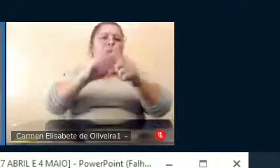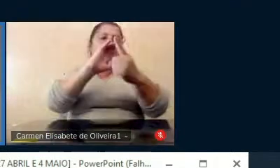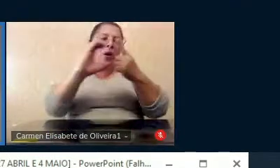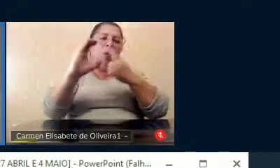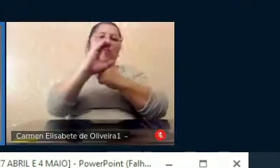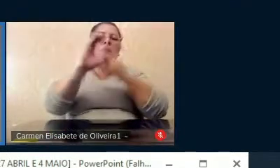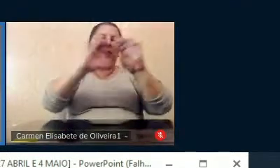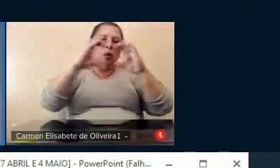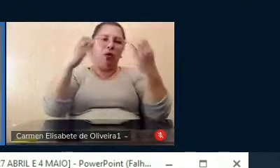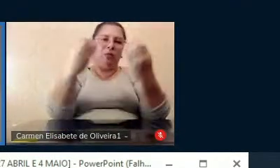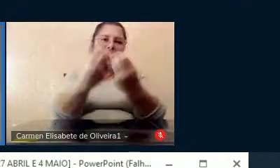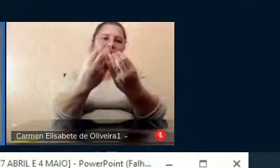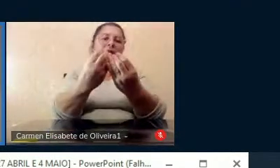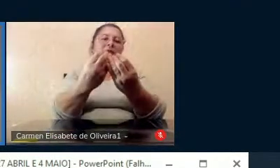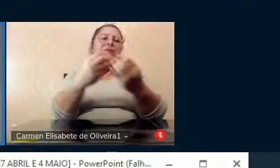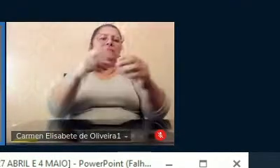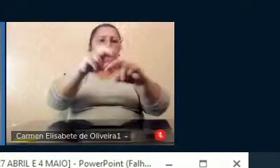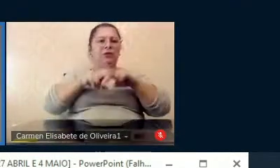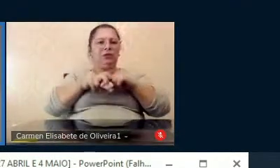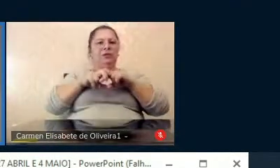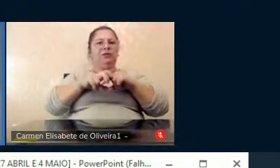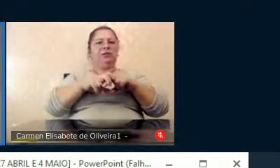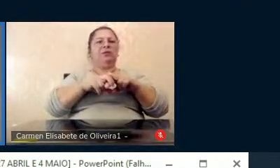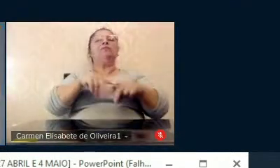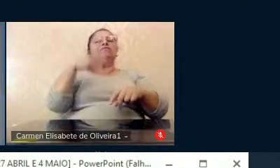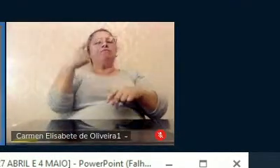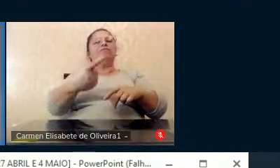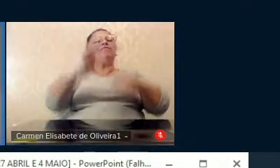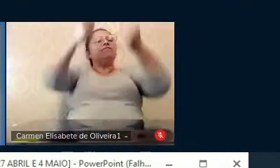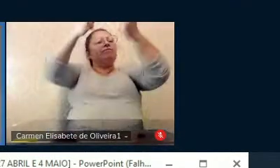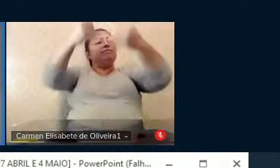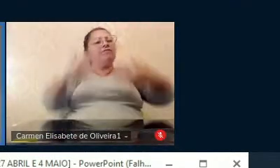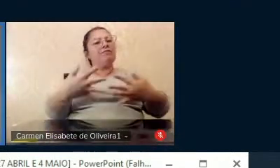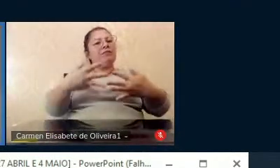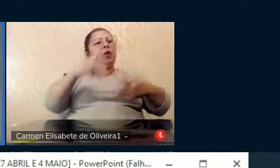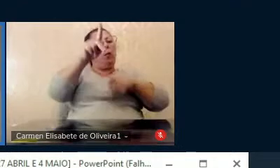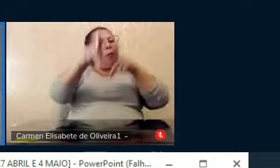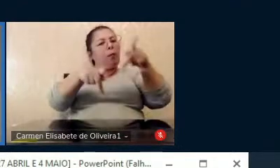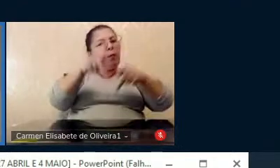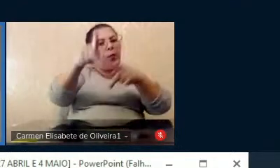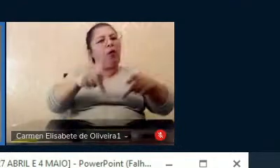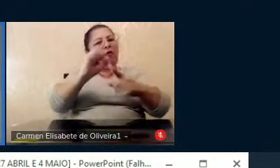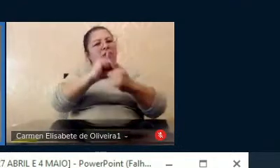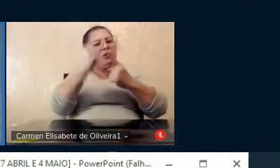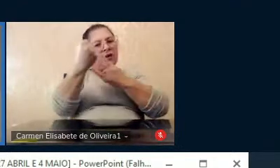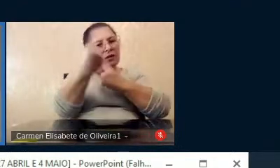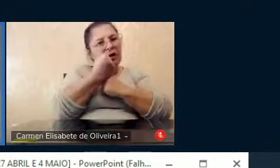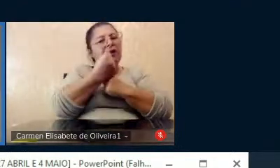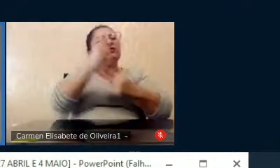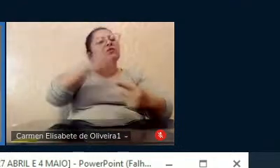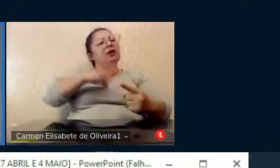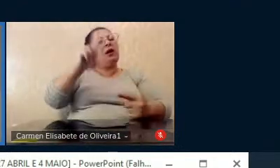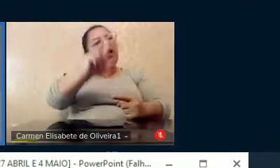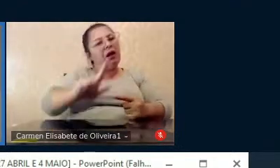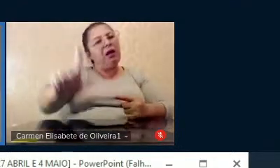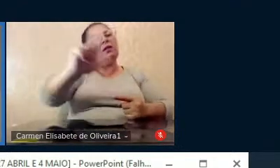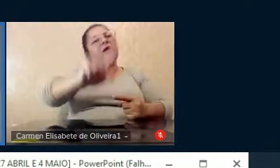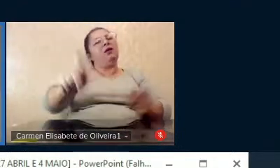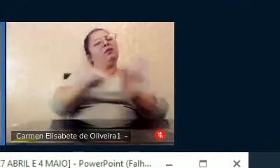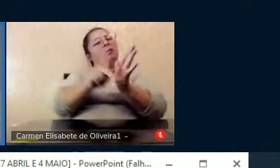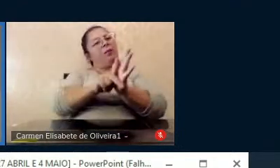comunidade. Então, aquilo que eu falei, que todo povo, né, toda sociedade tem a sua